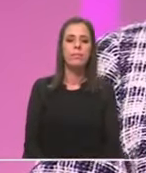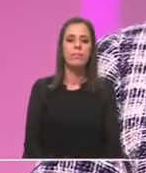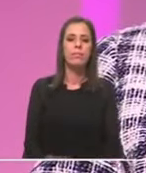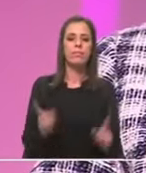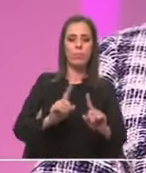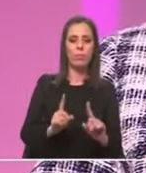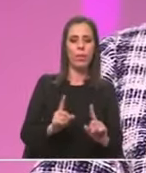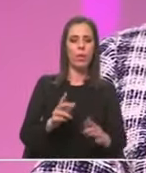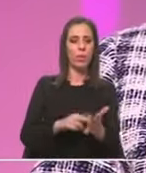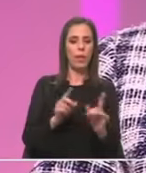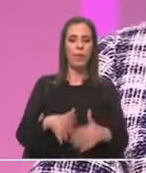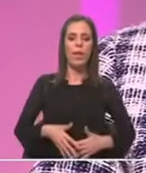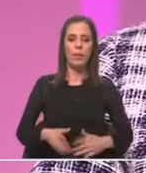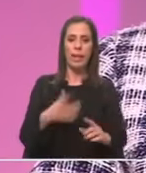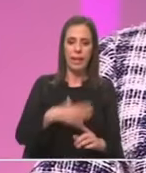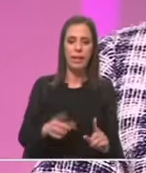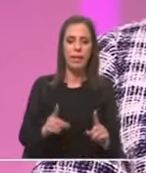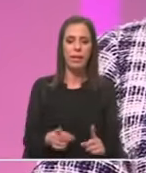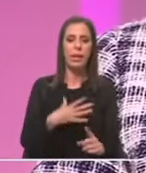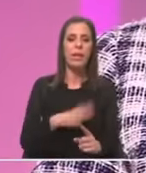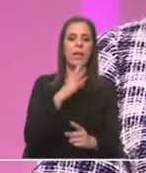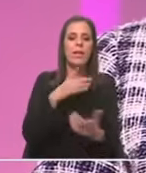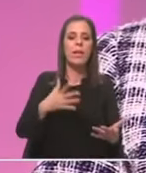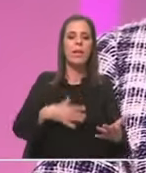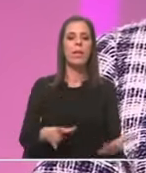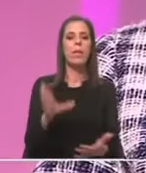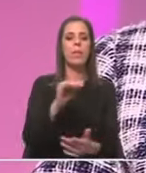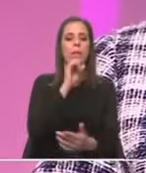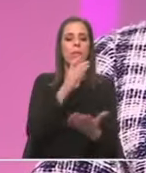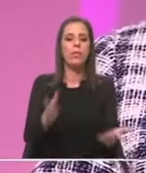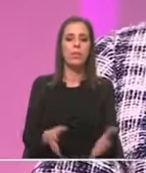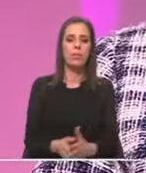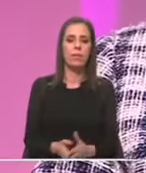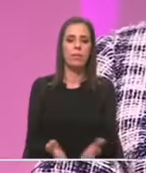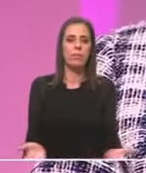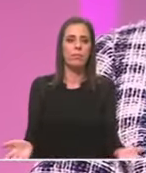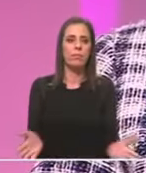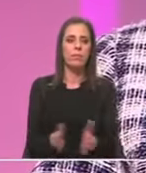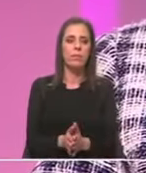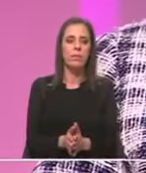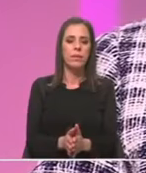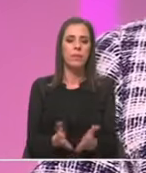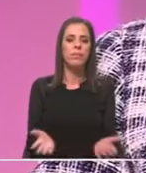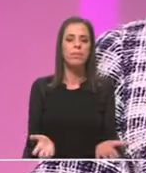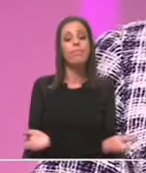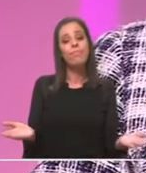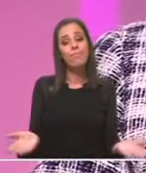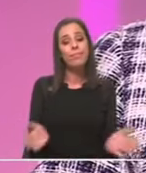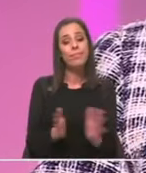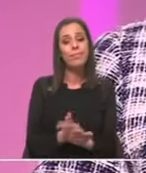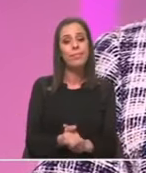acaso não já não contava acaso e queria que queria muito ser mais queria o mais possível mas quer dizer lá está